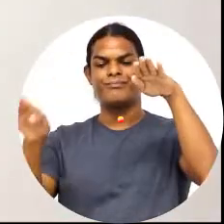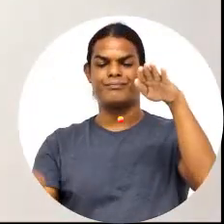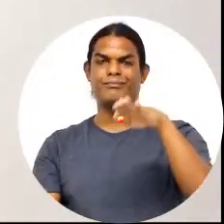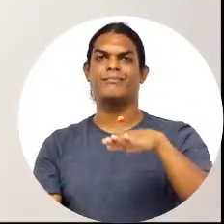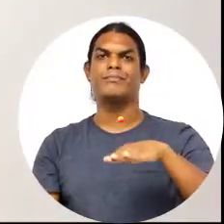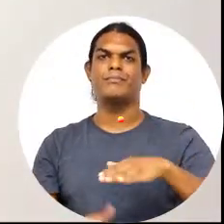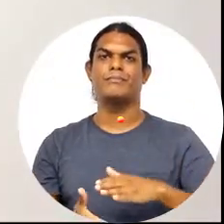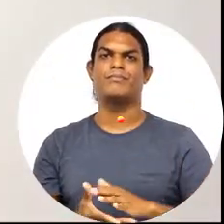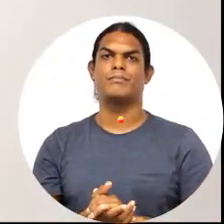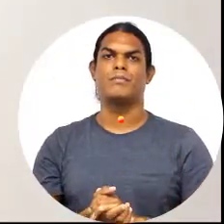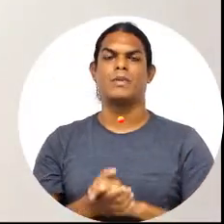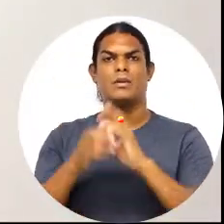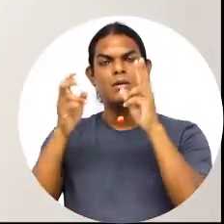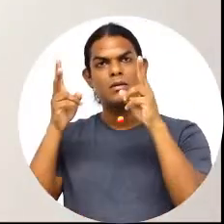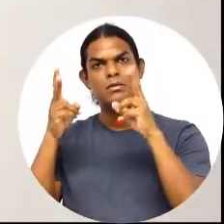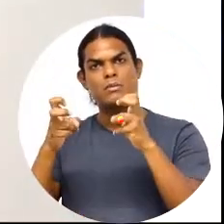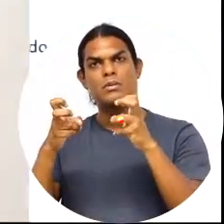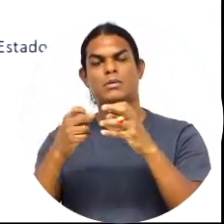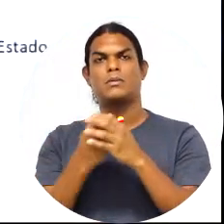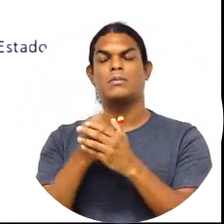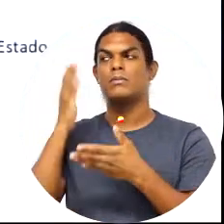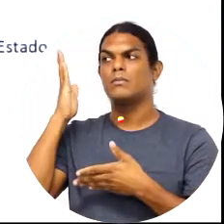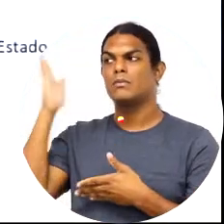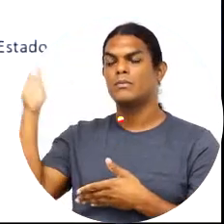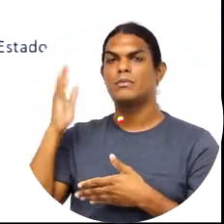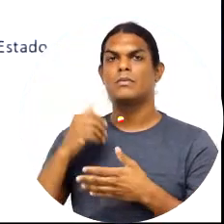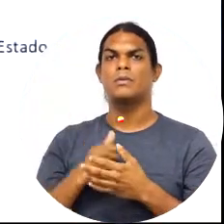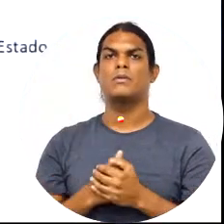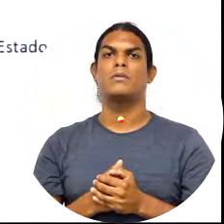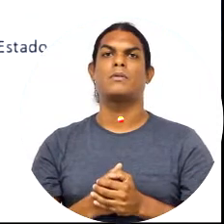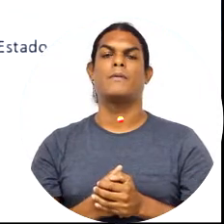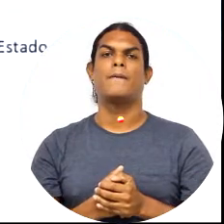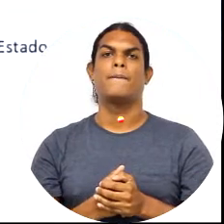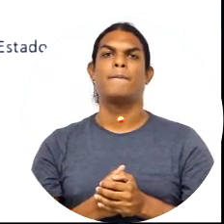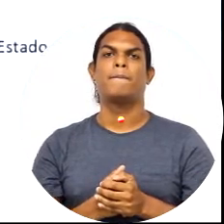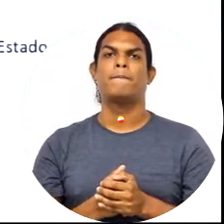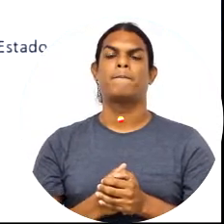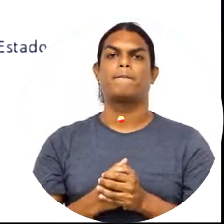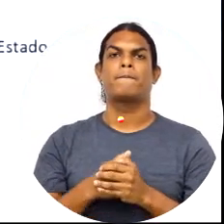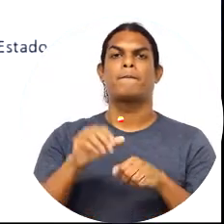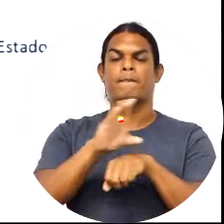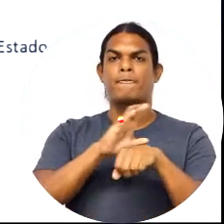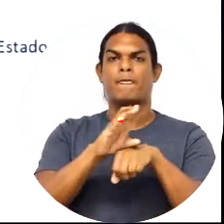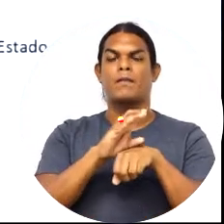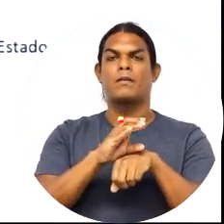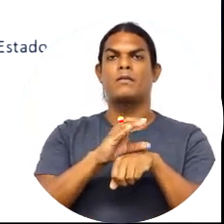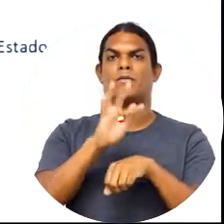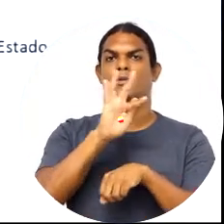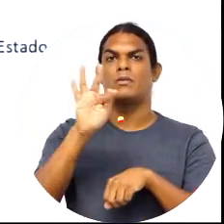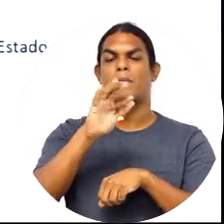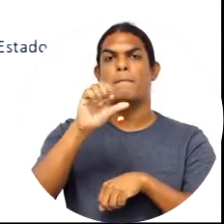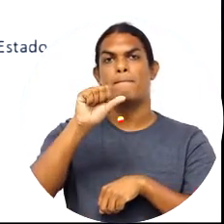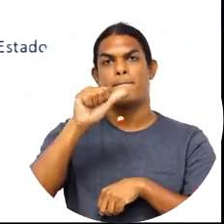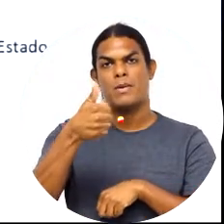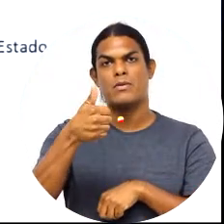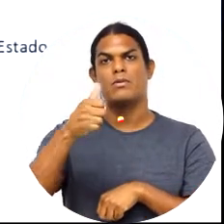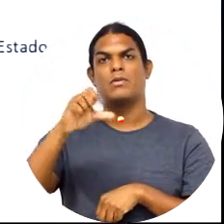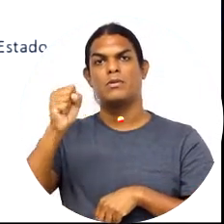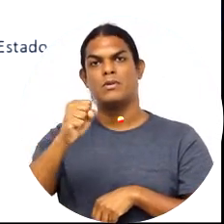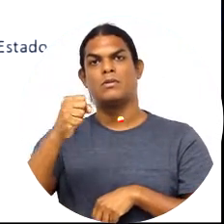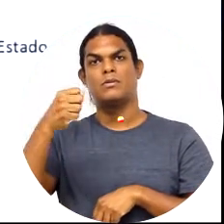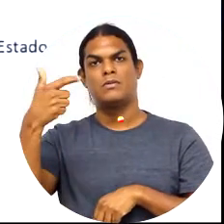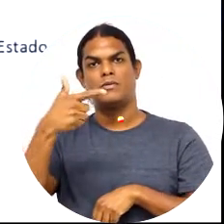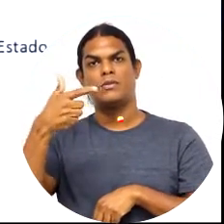involução. Se vocês observarem no quadro ao lado, nós temos a Constituição de 1824, uma